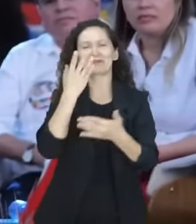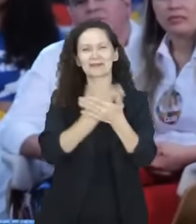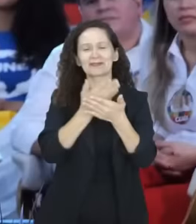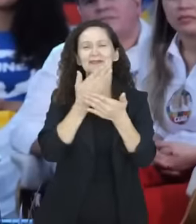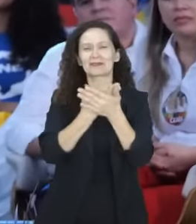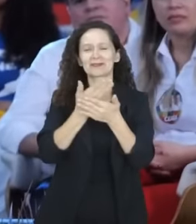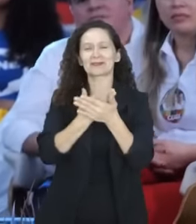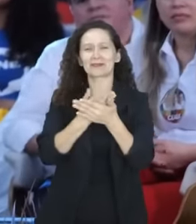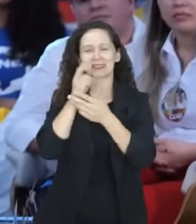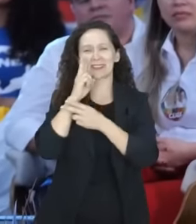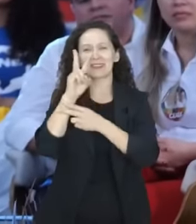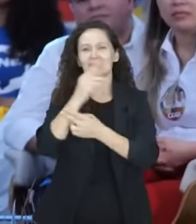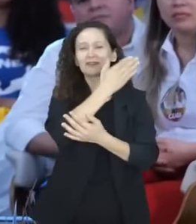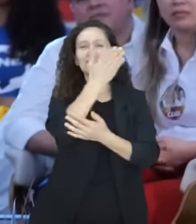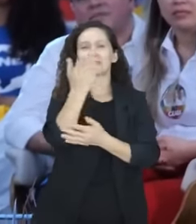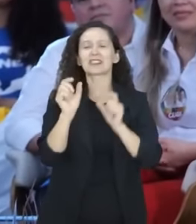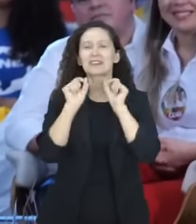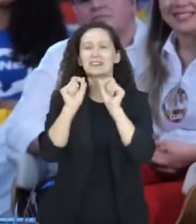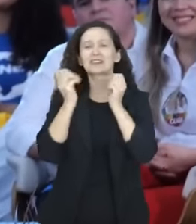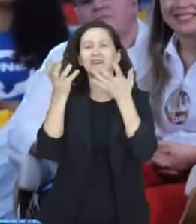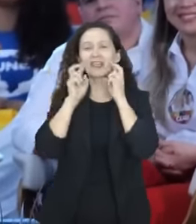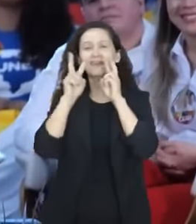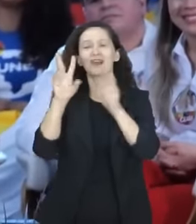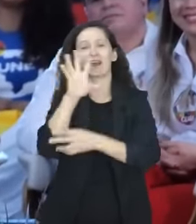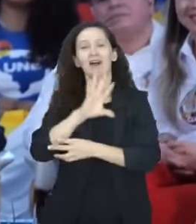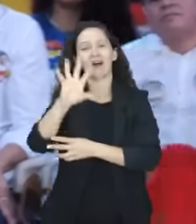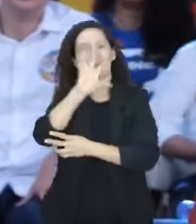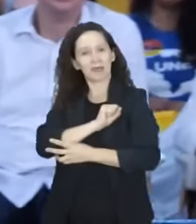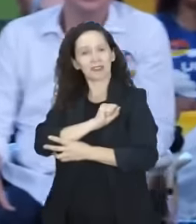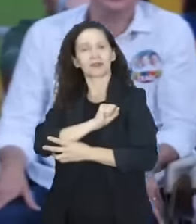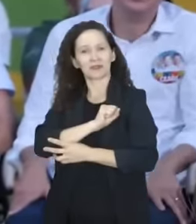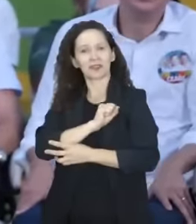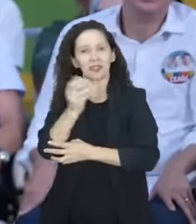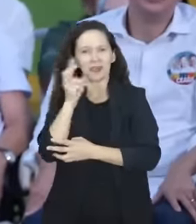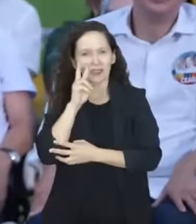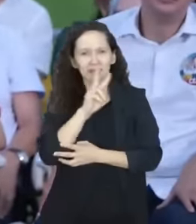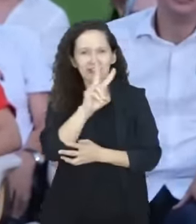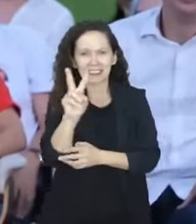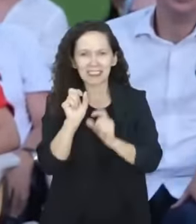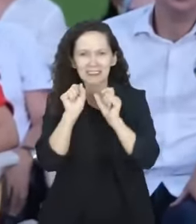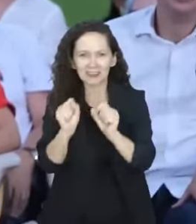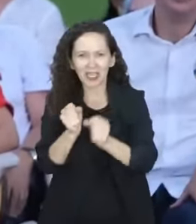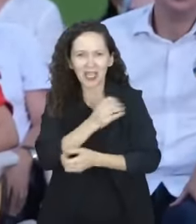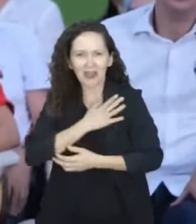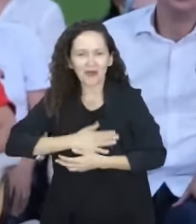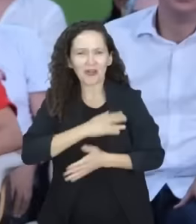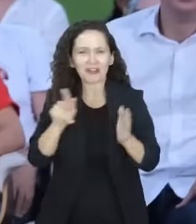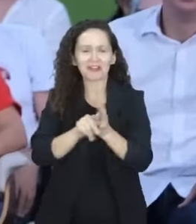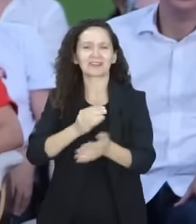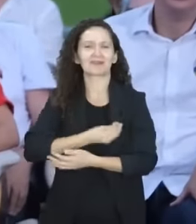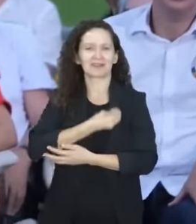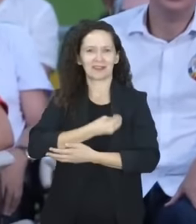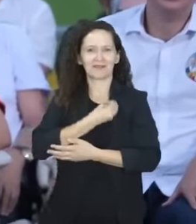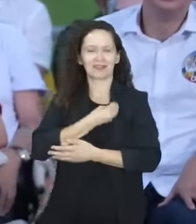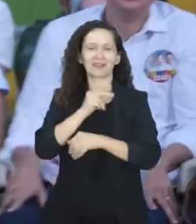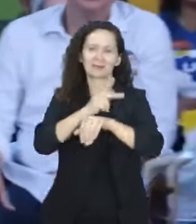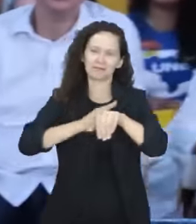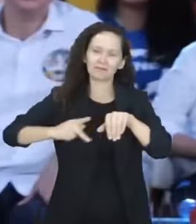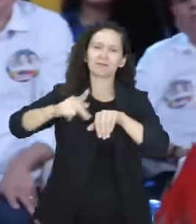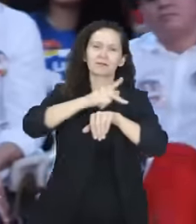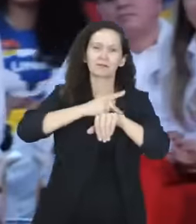vocês amando. E eu quero ver vocês gostando da vida. Esse país é possível